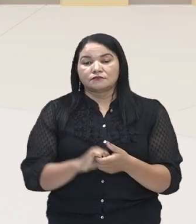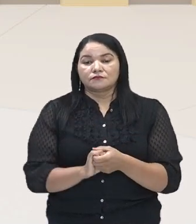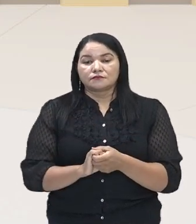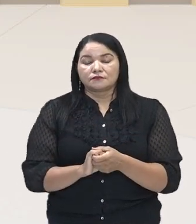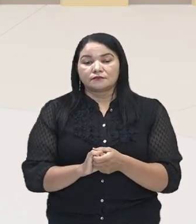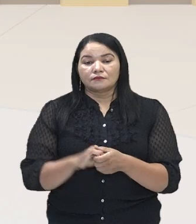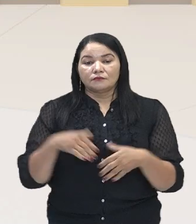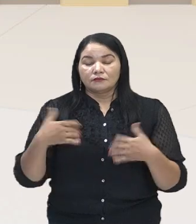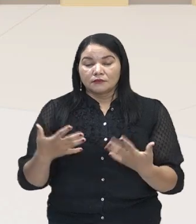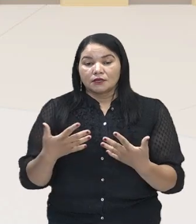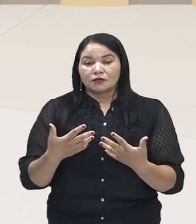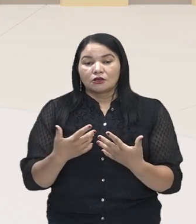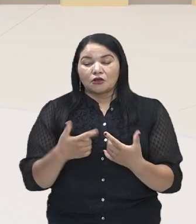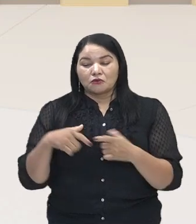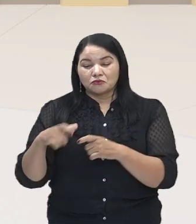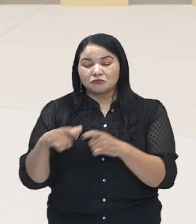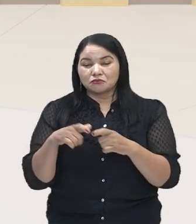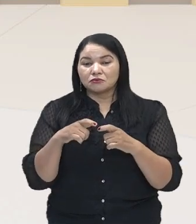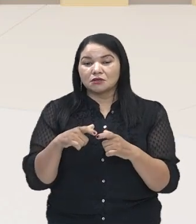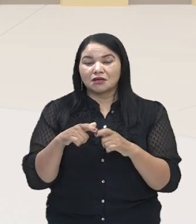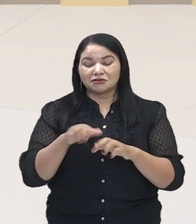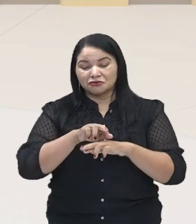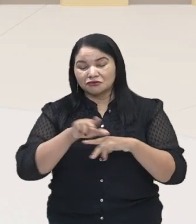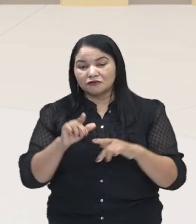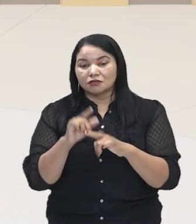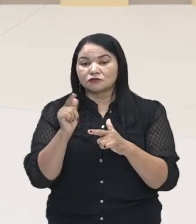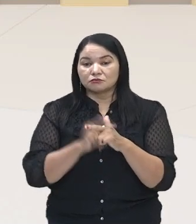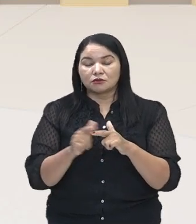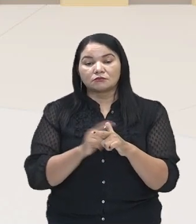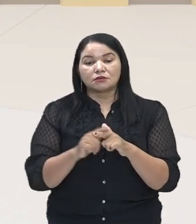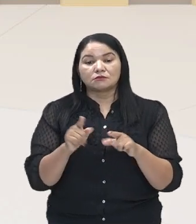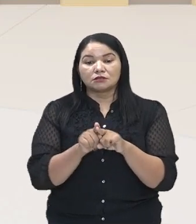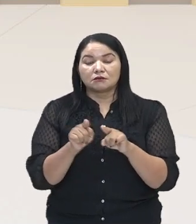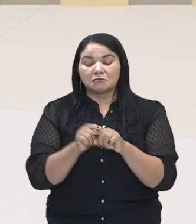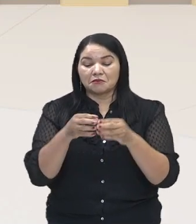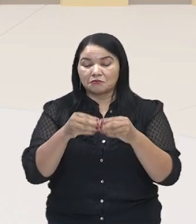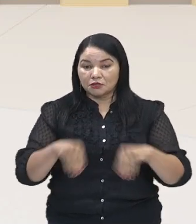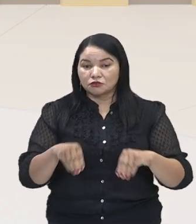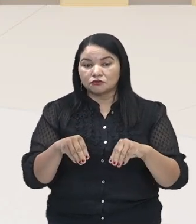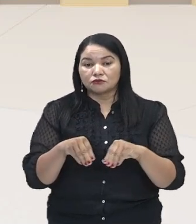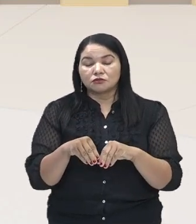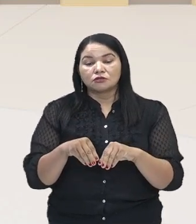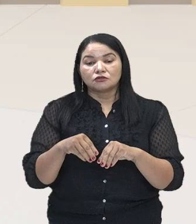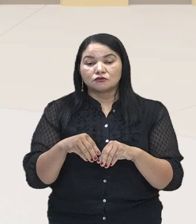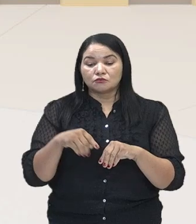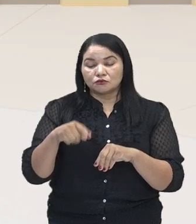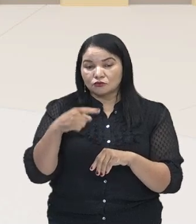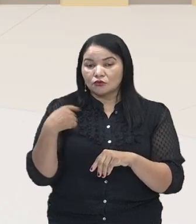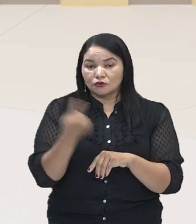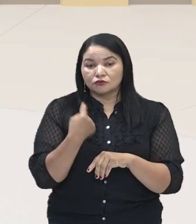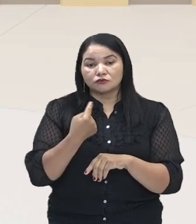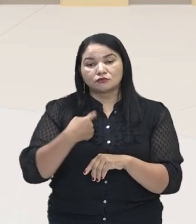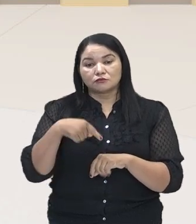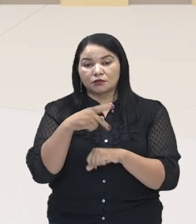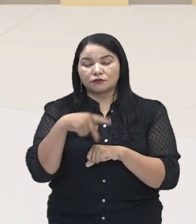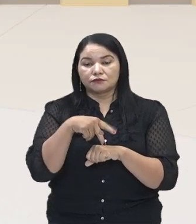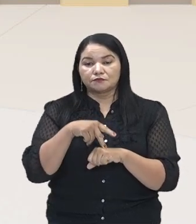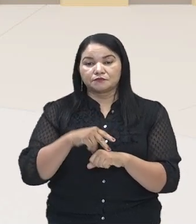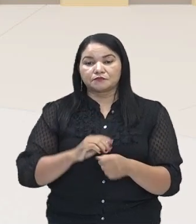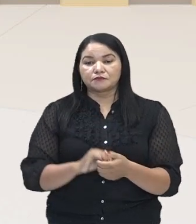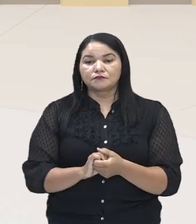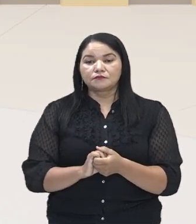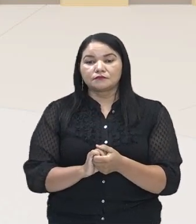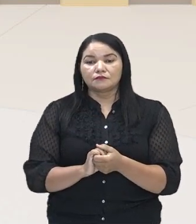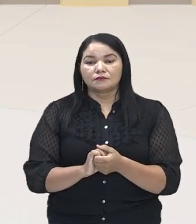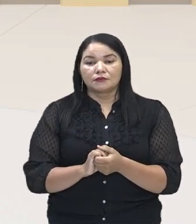como acabamos de ver na guerra da Síria, isso também gerou um prejuízo para o nosso país. Dê uma olhada.